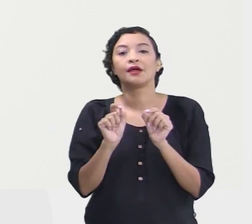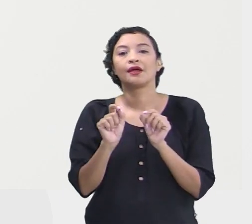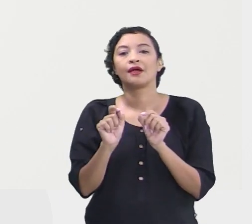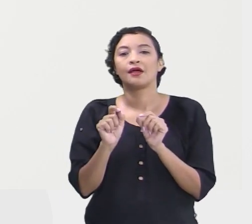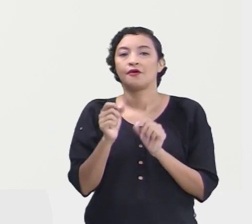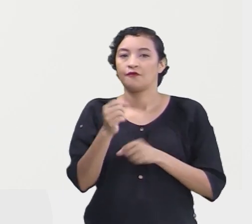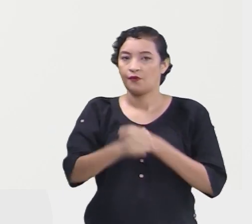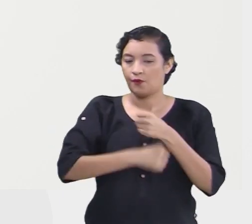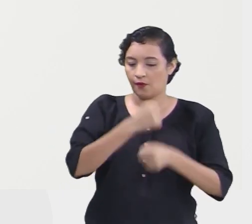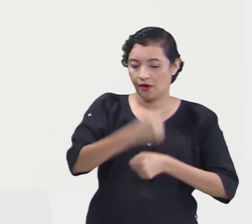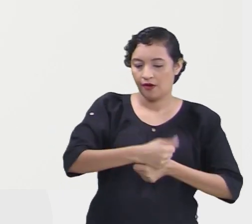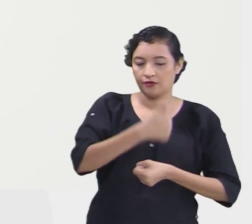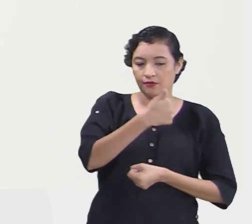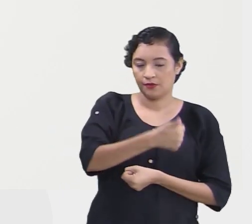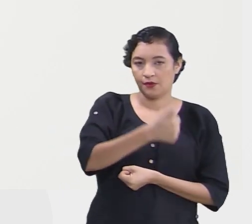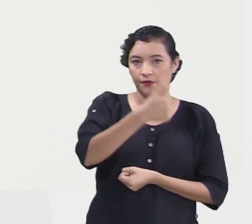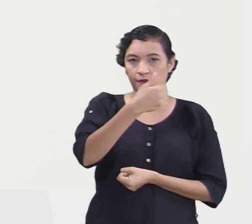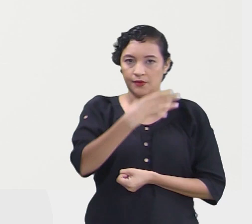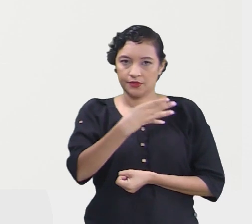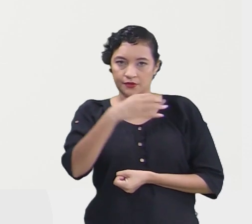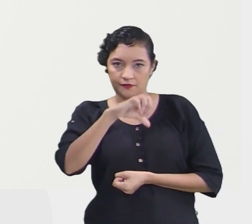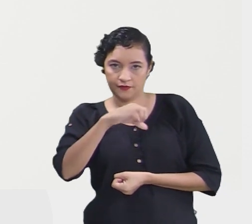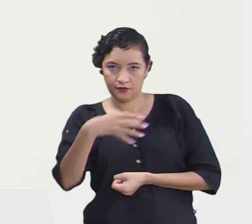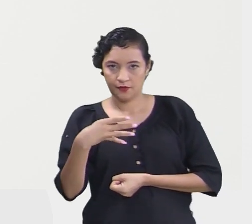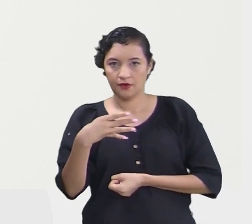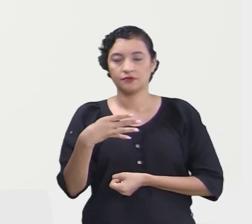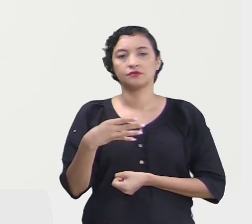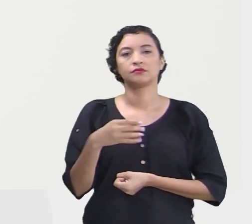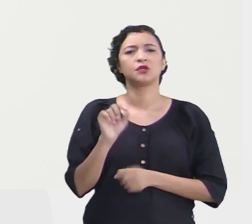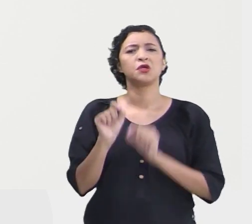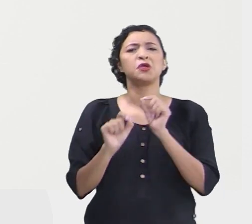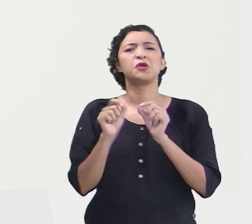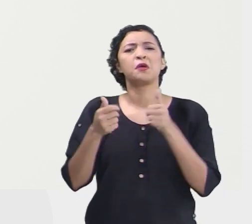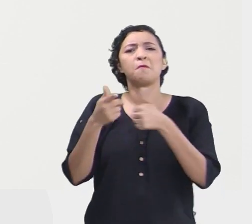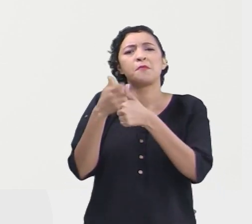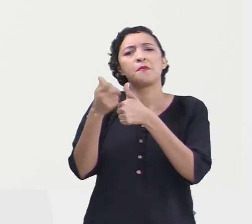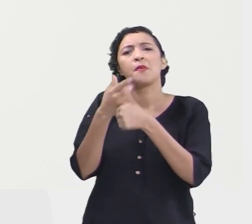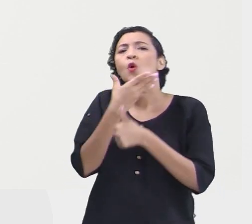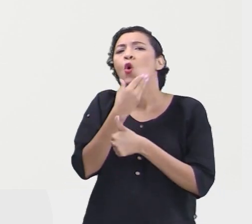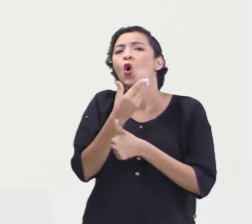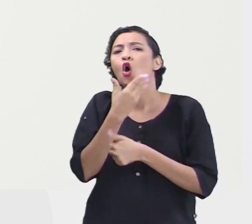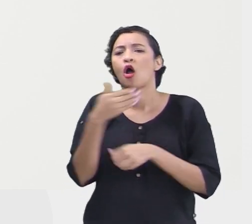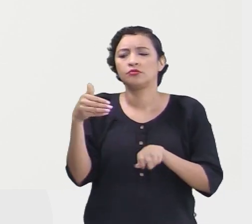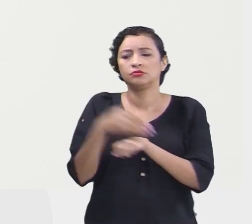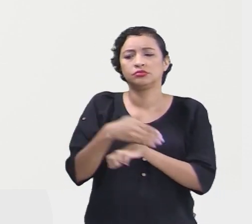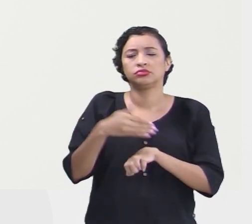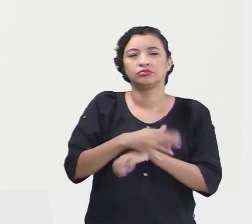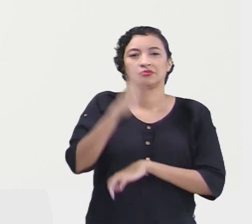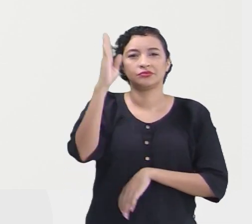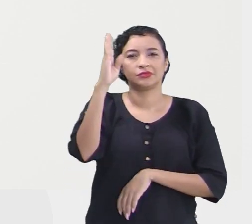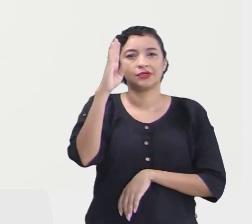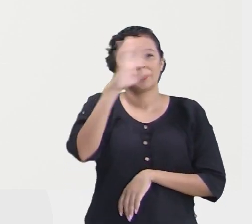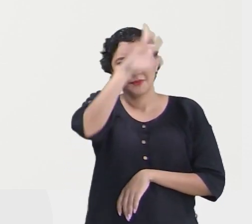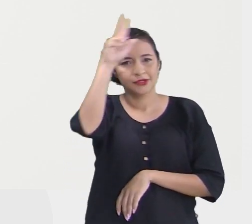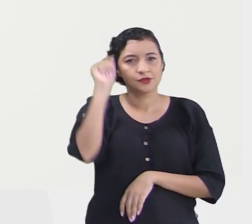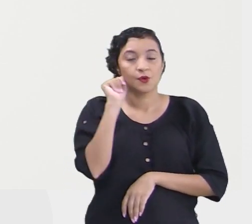em 1494. E aí a gente vai ver, quem foi o primeiro homem a chegar aqui? Lembra dele? Franciscão.